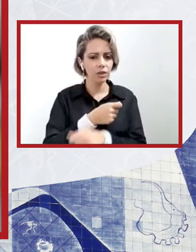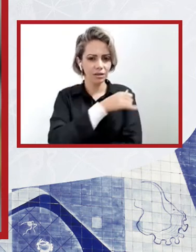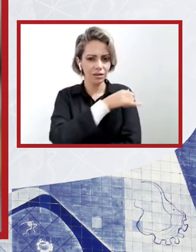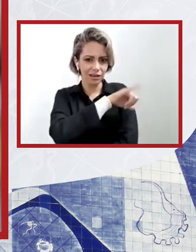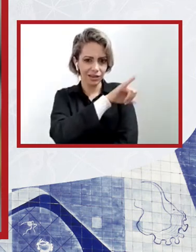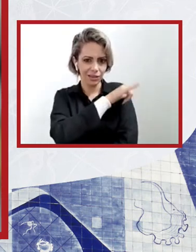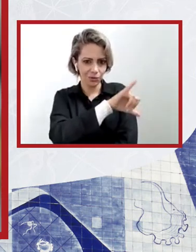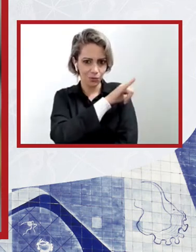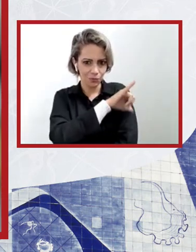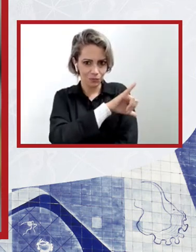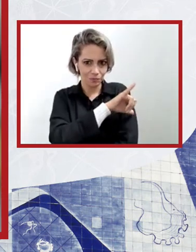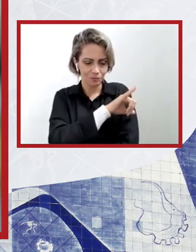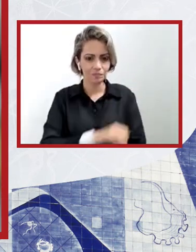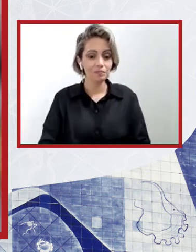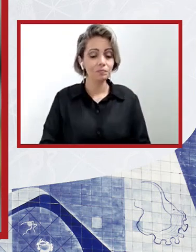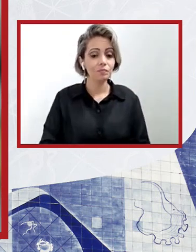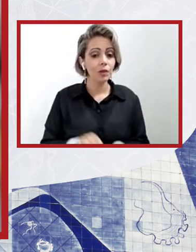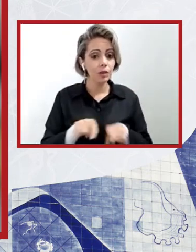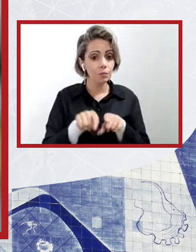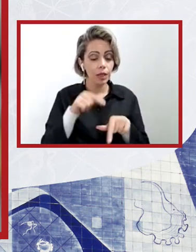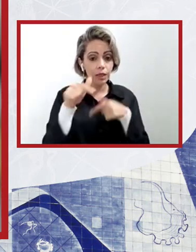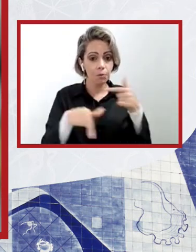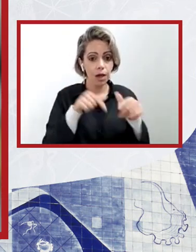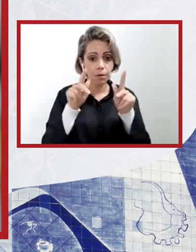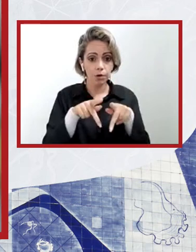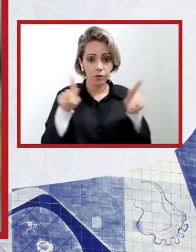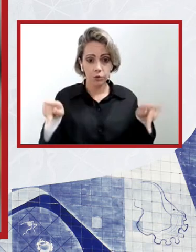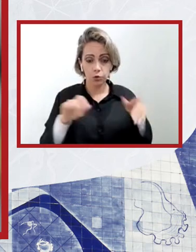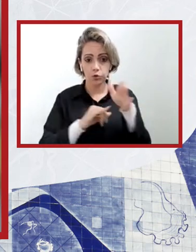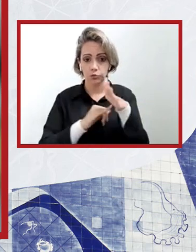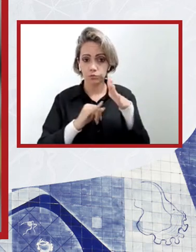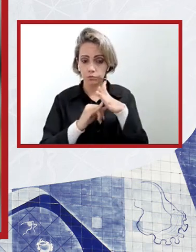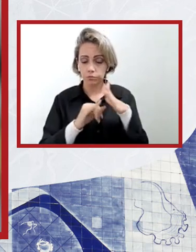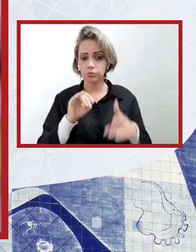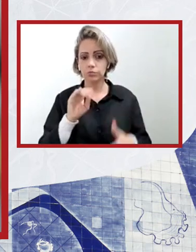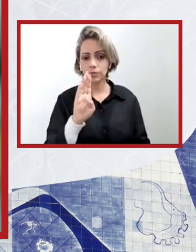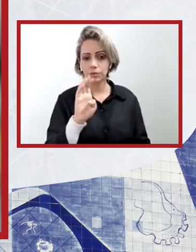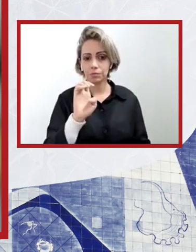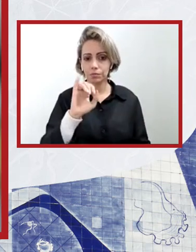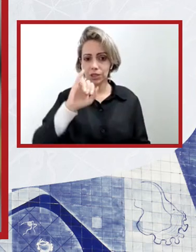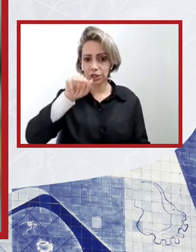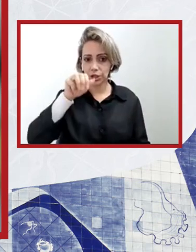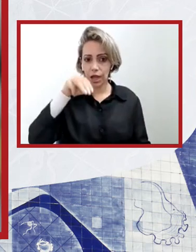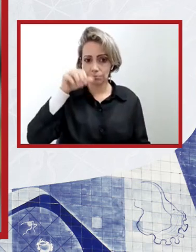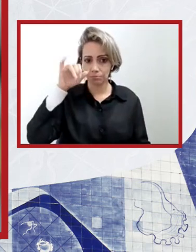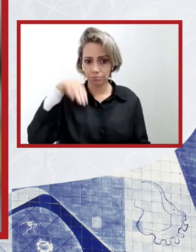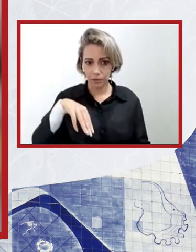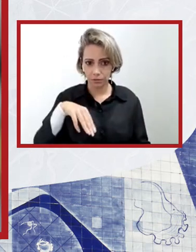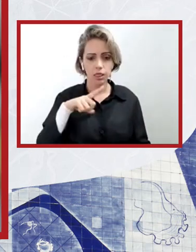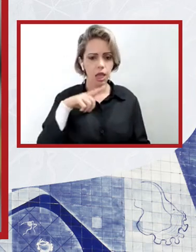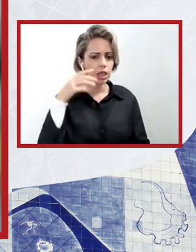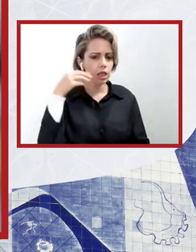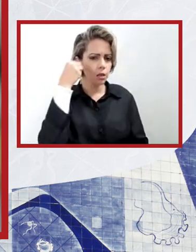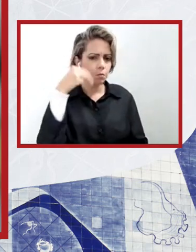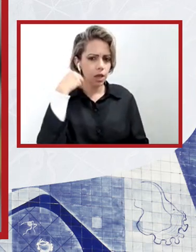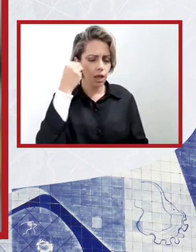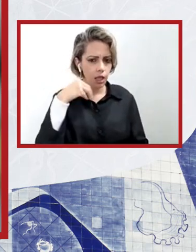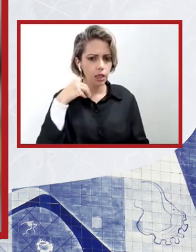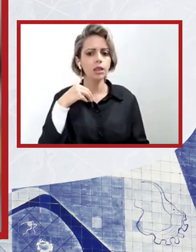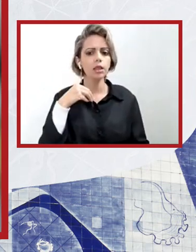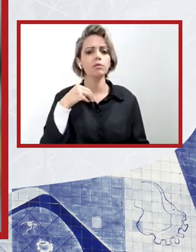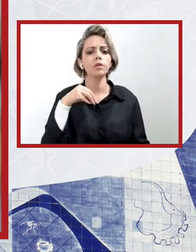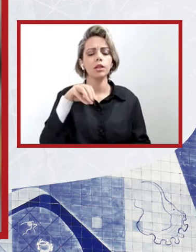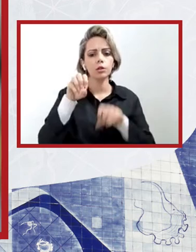Educação e Mídia, atua como professora no Instituto Benjamin Constant, tem experiência na área de Educação Especial e Inclusiva, com ênfase